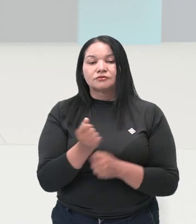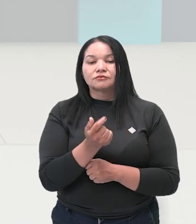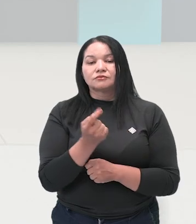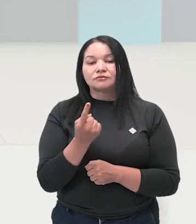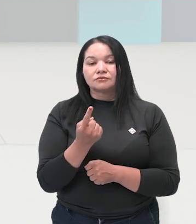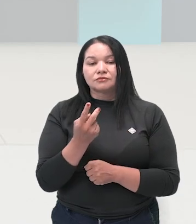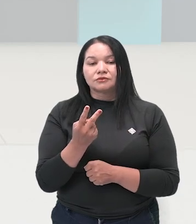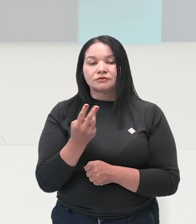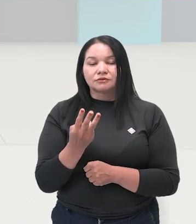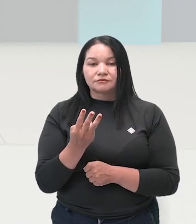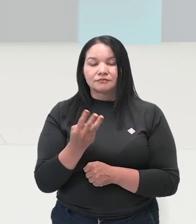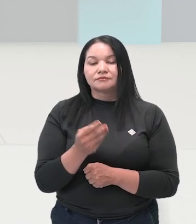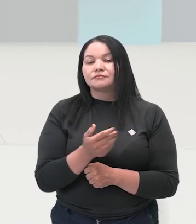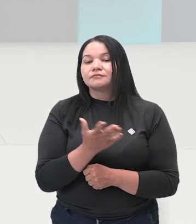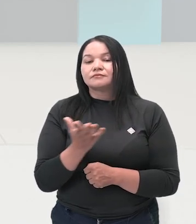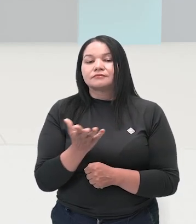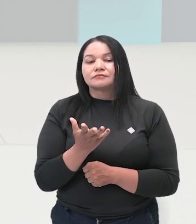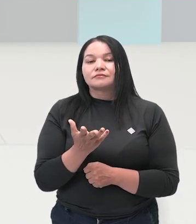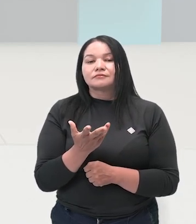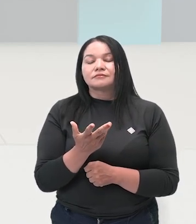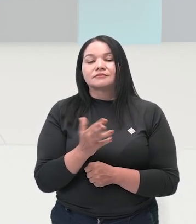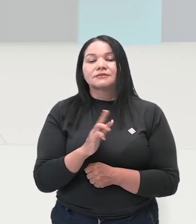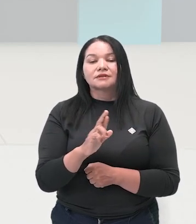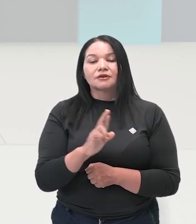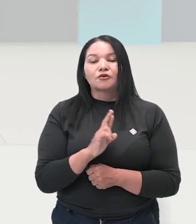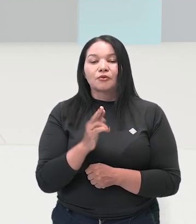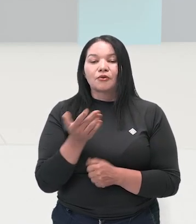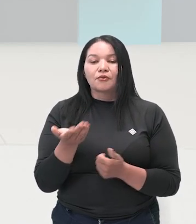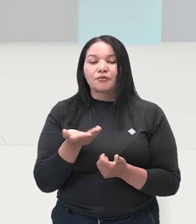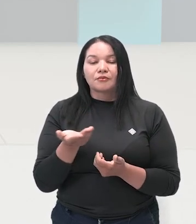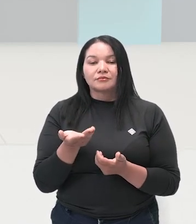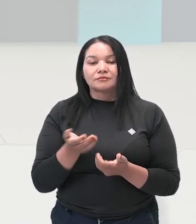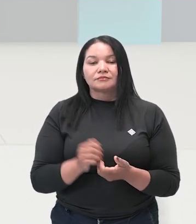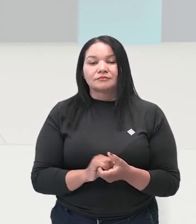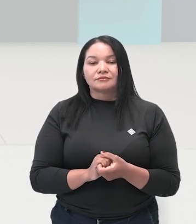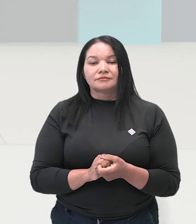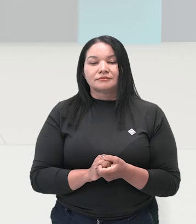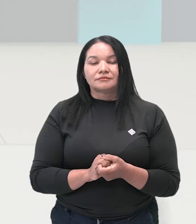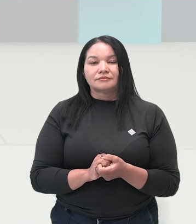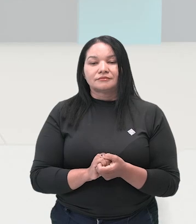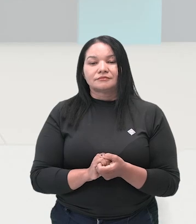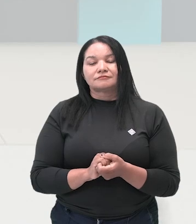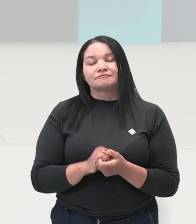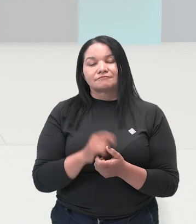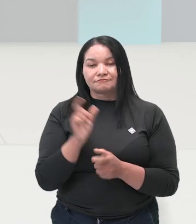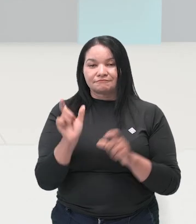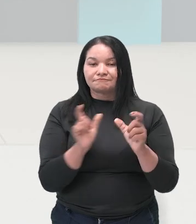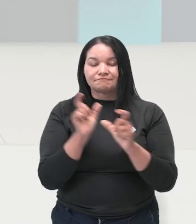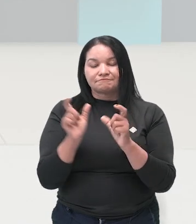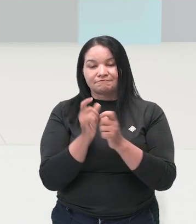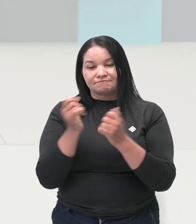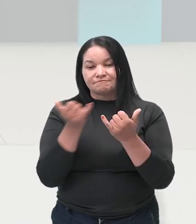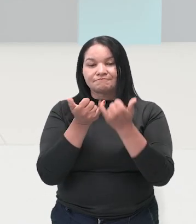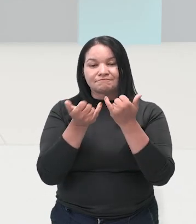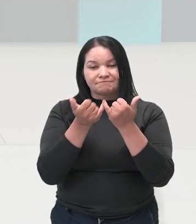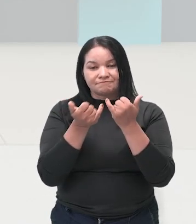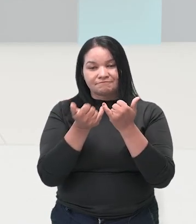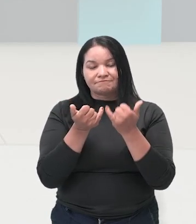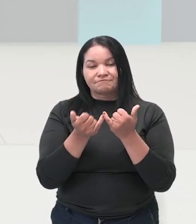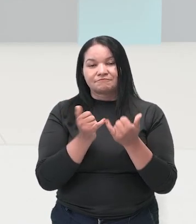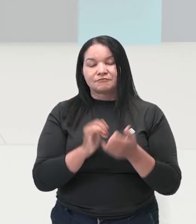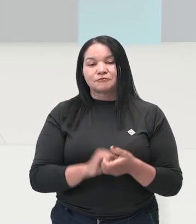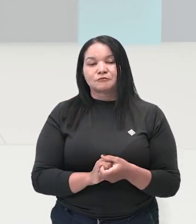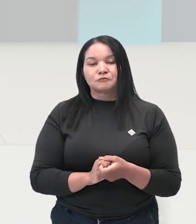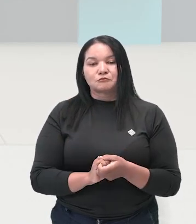2, 3. Do que nós estamos falando? Estamos falando de cognates, ok? Palavras